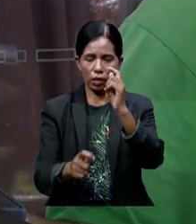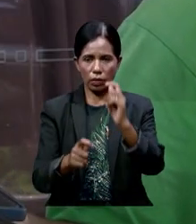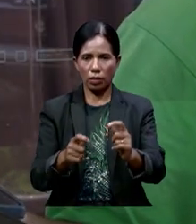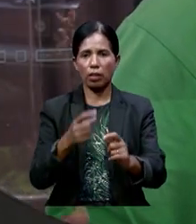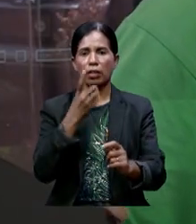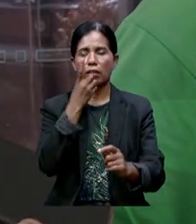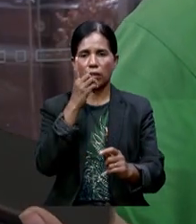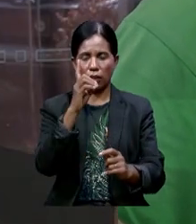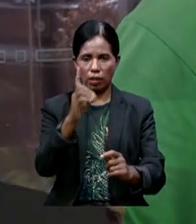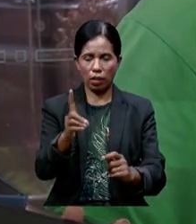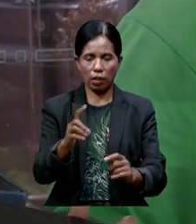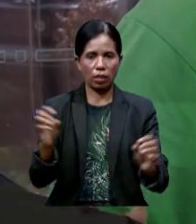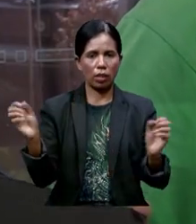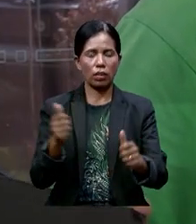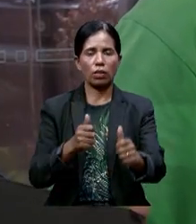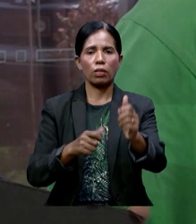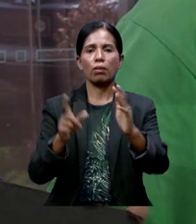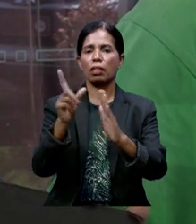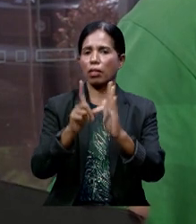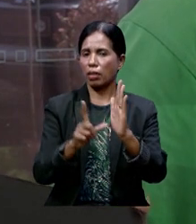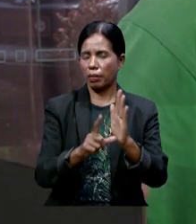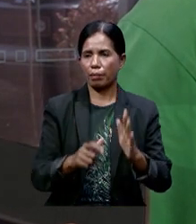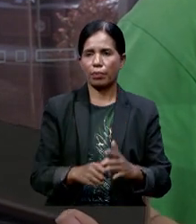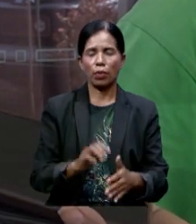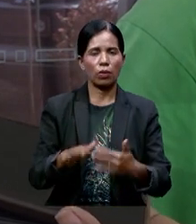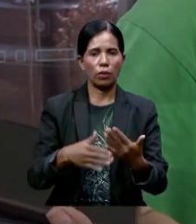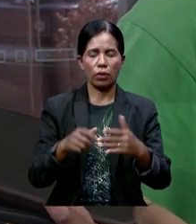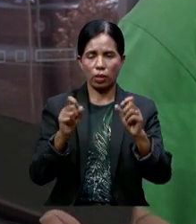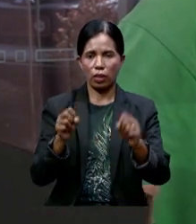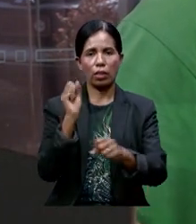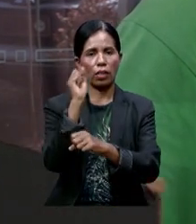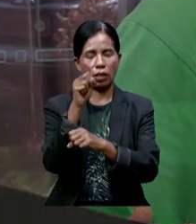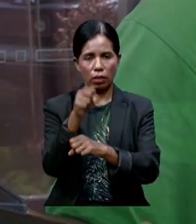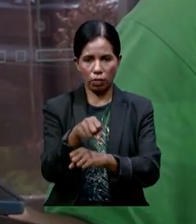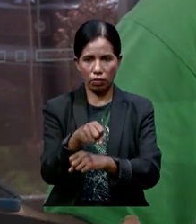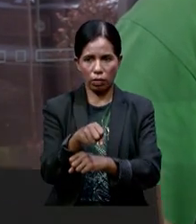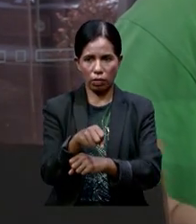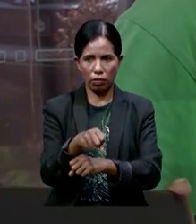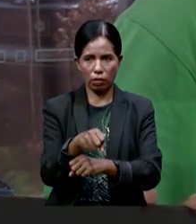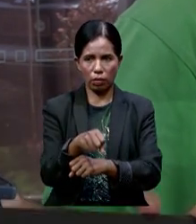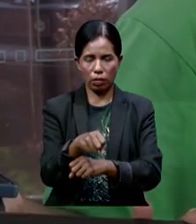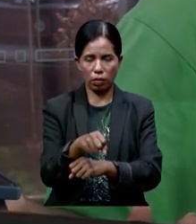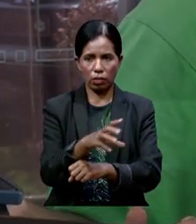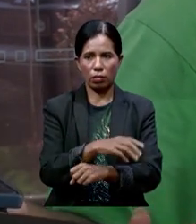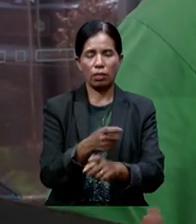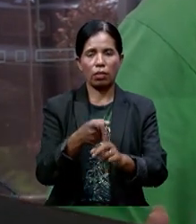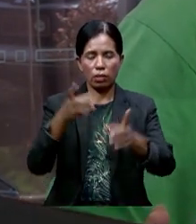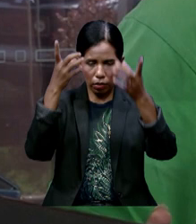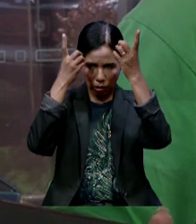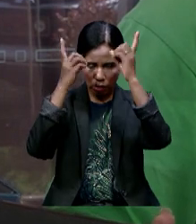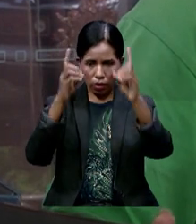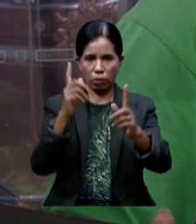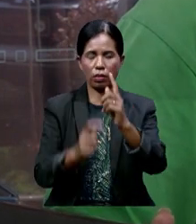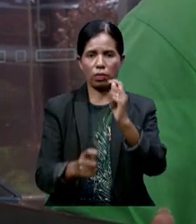declara inconstitucionalidade. O todo tem que recrubar, declarar, acordar tribunal,